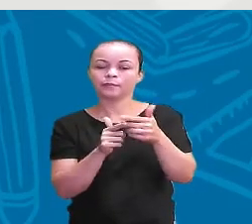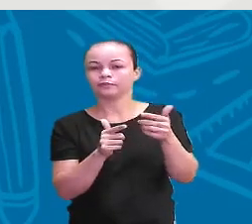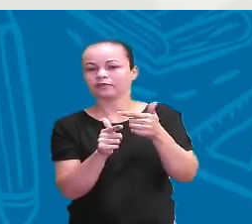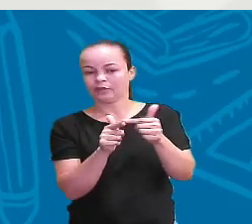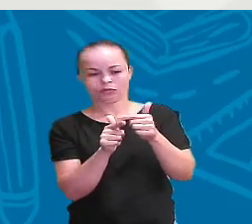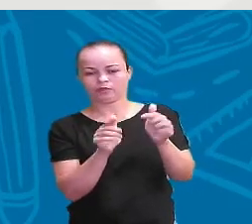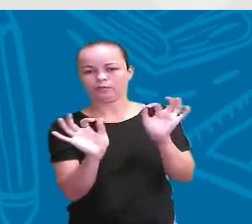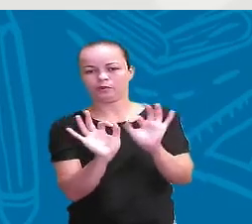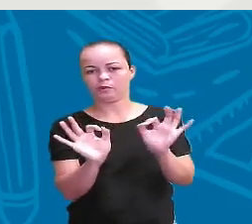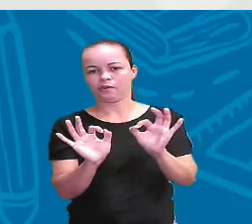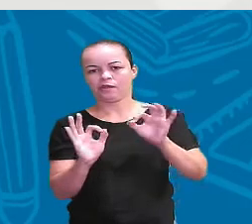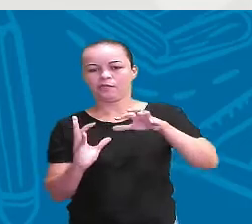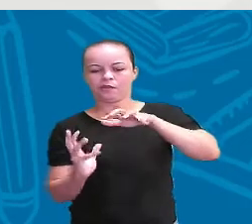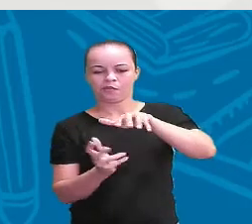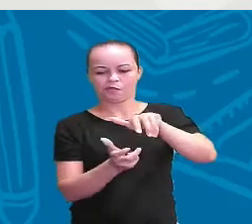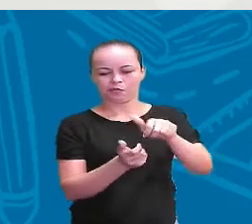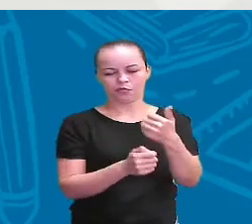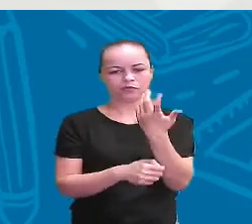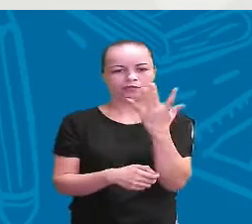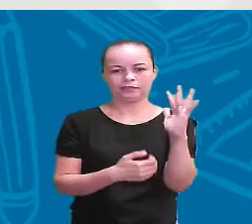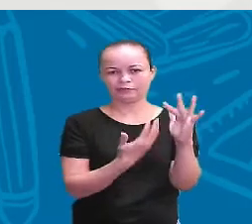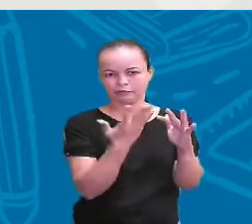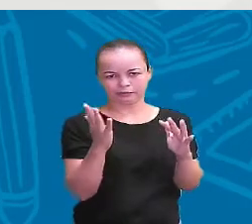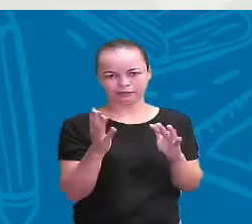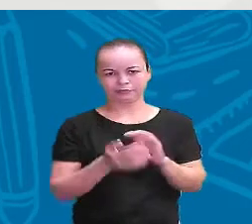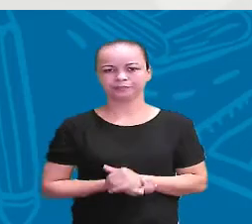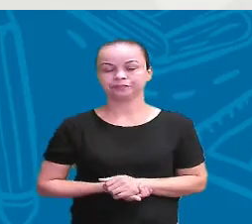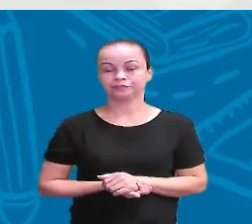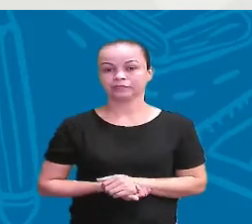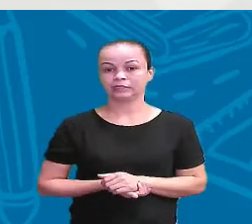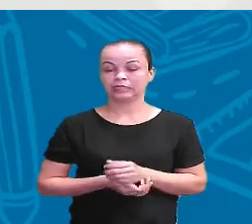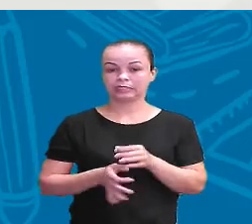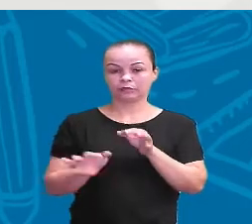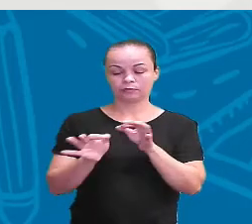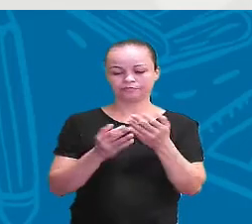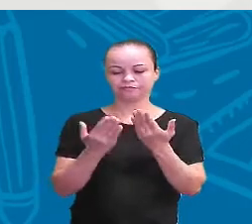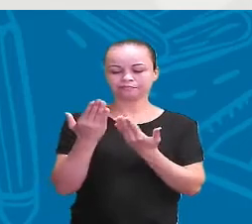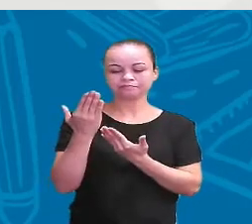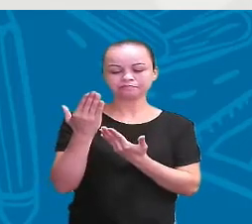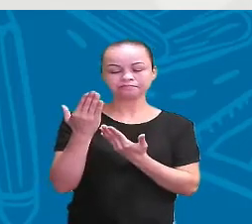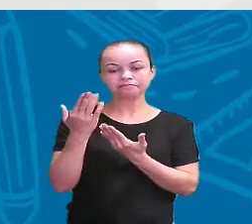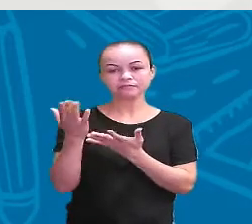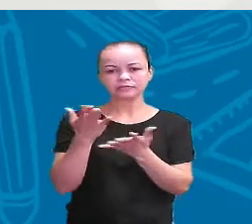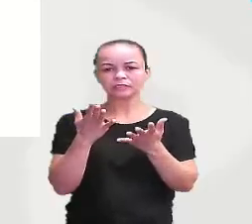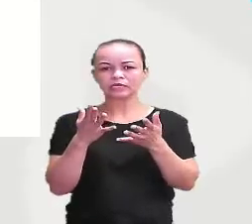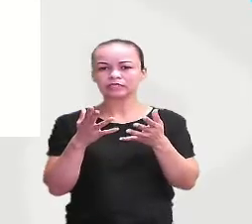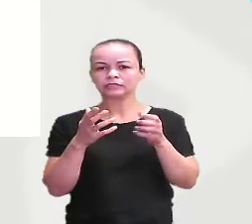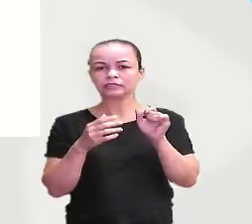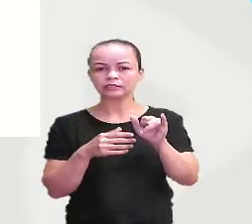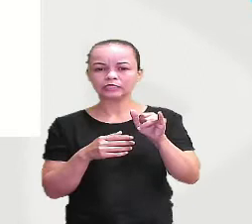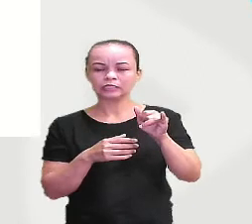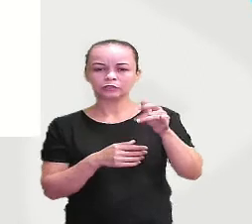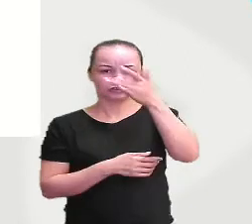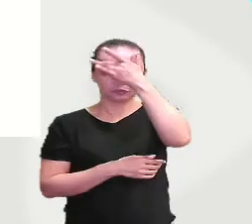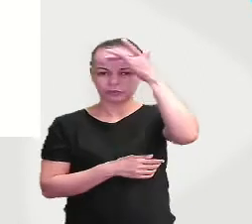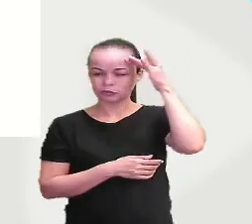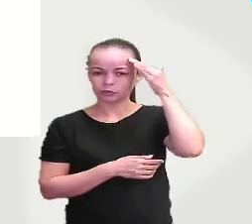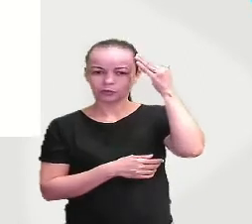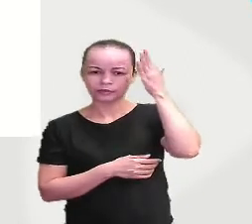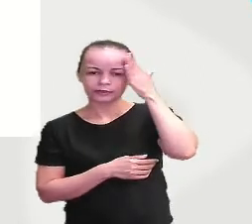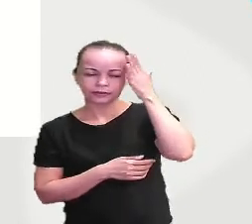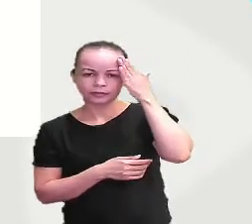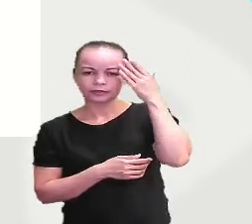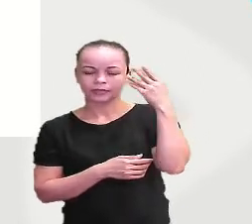tá? Isso é uma engrenagem, Se tudo andar direitinho, todo mundo vai saber aproveitar todos os